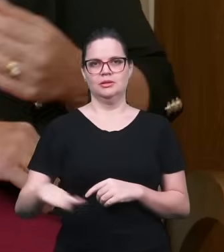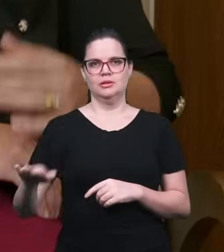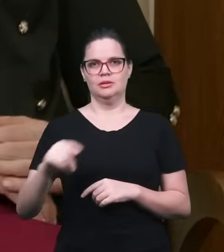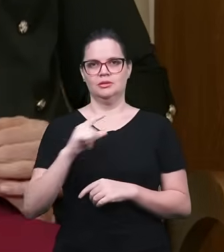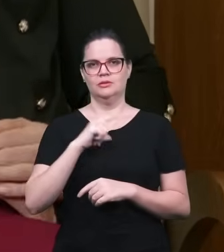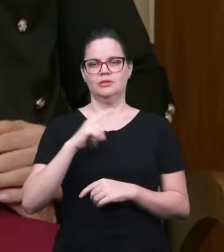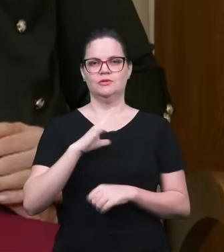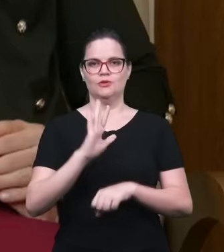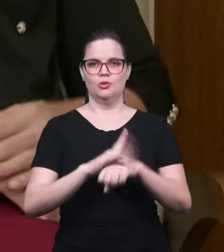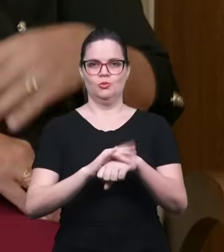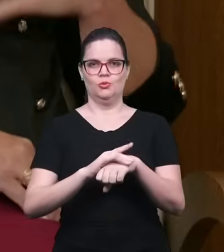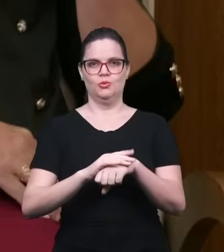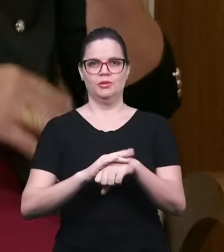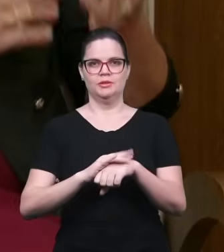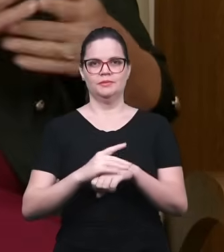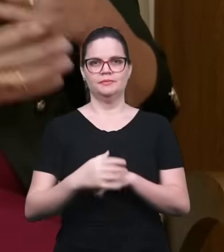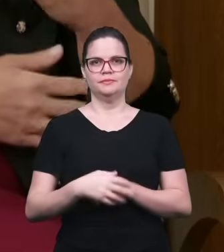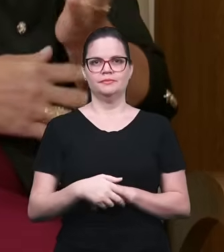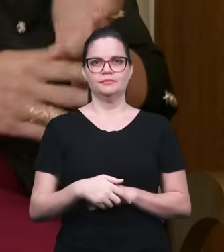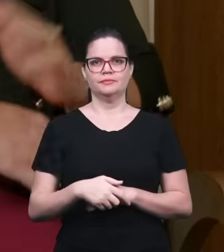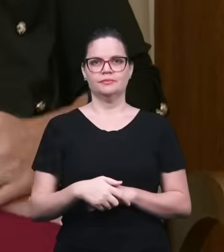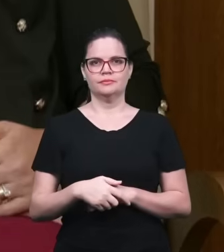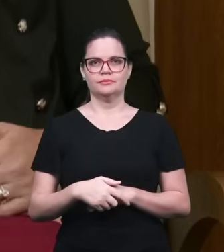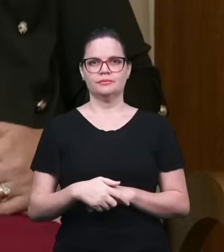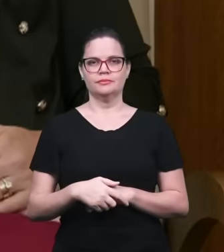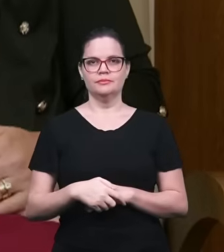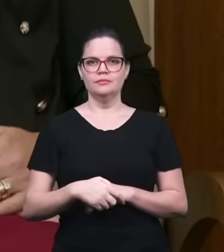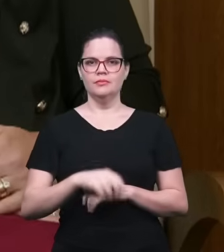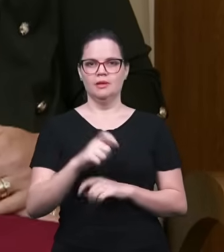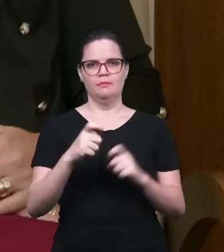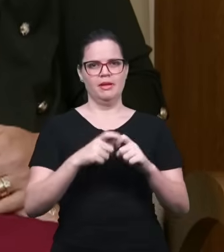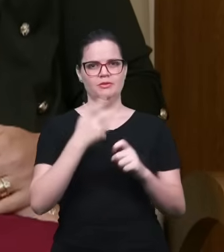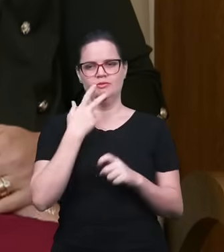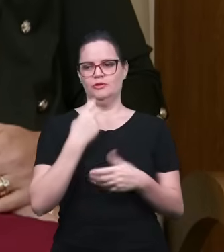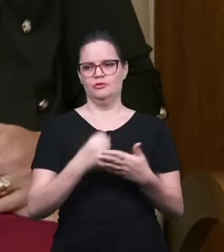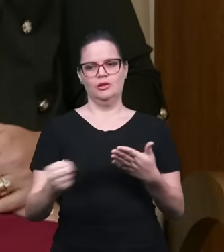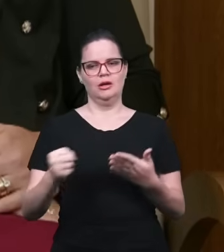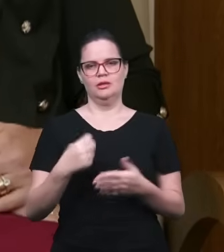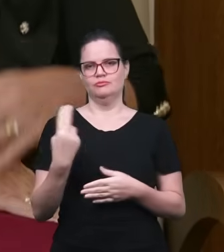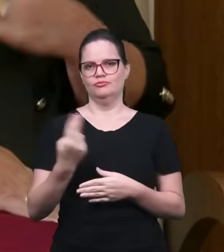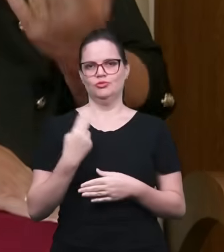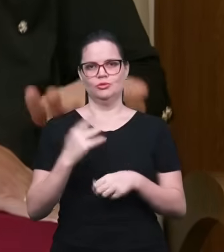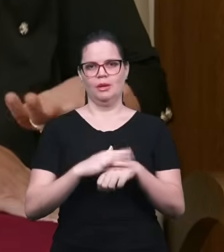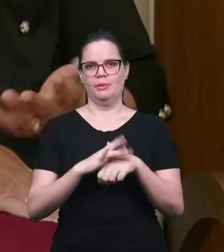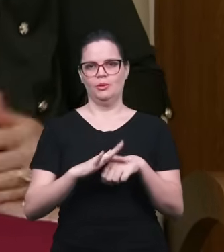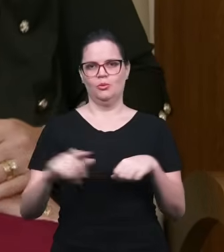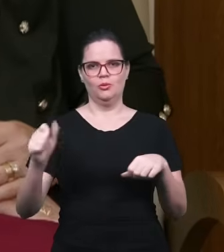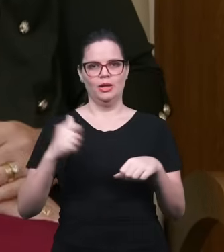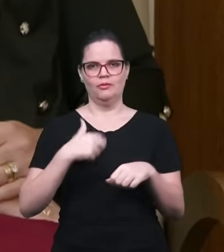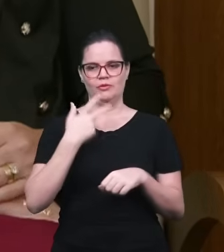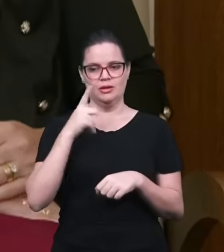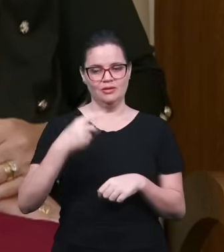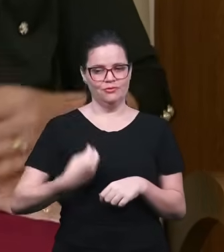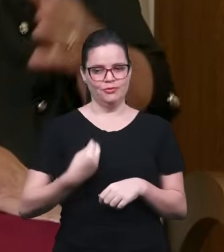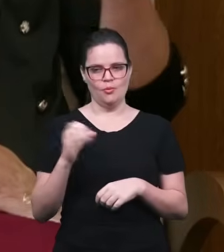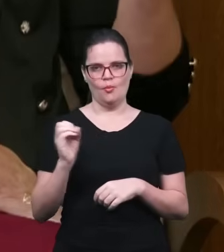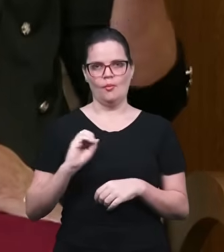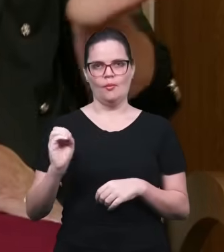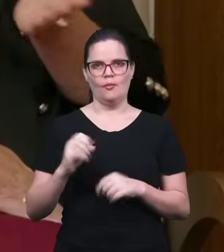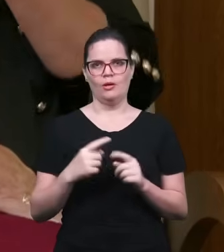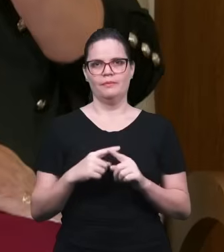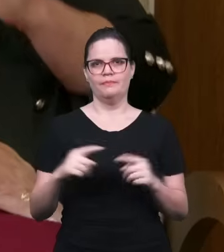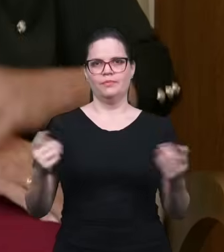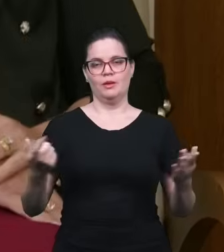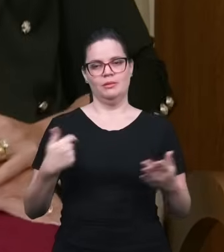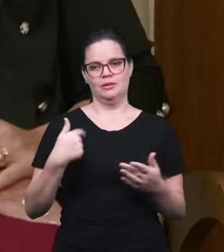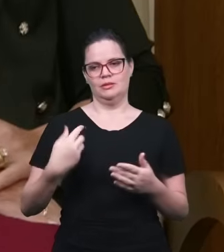uma doença, até fui desenganada pelos médicos, né? E disseram que eu não sobreviveria. Porém,